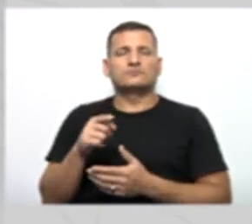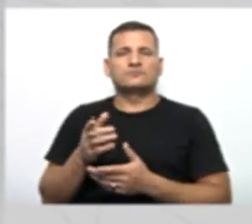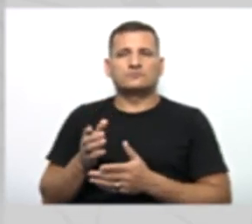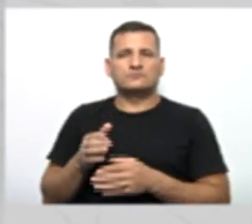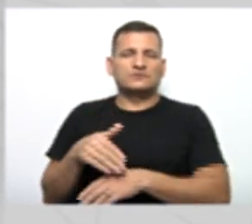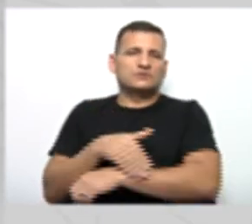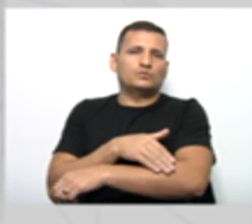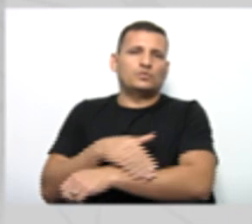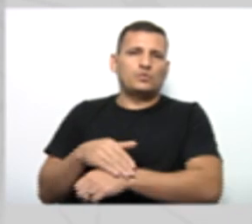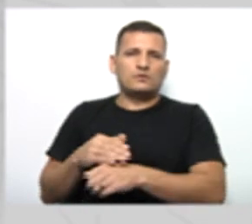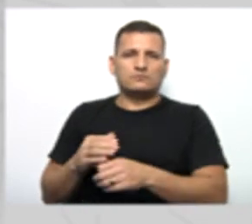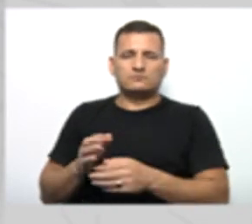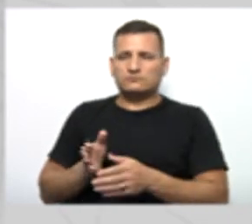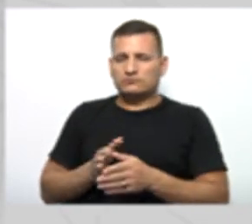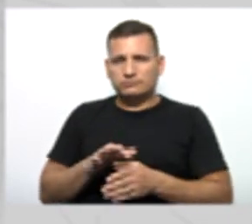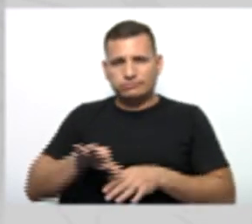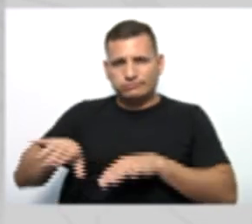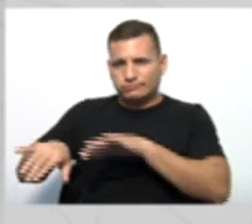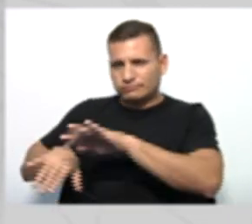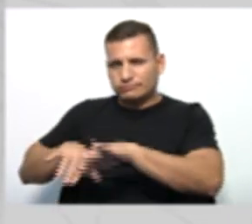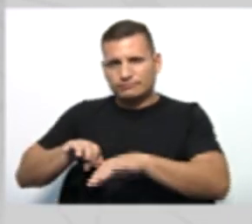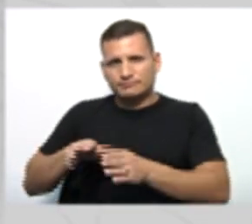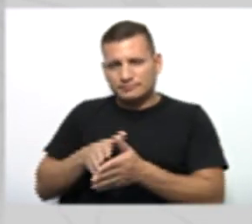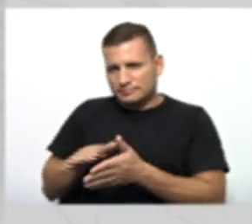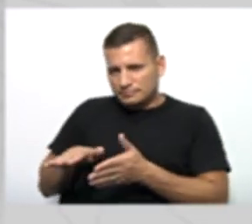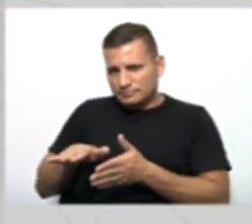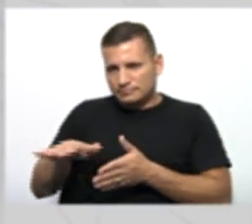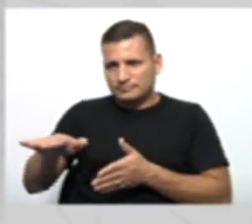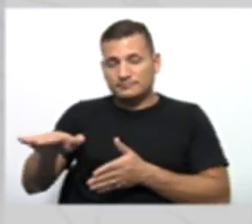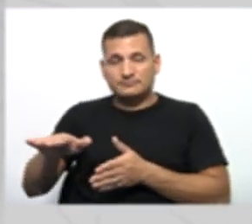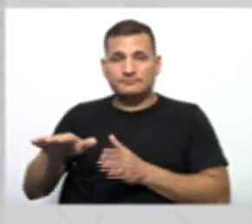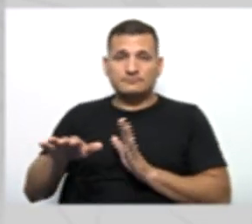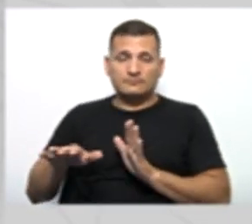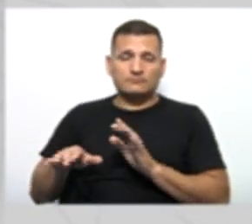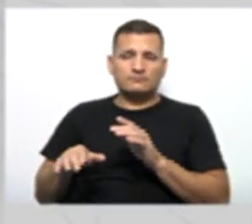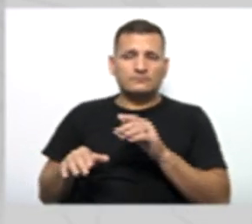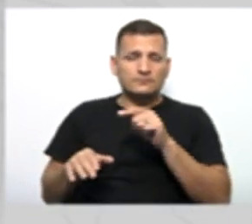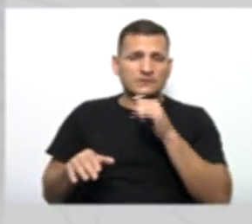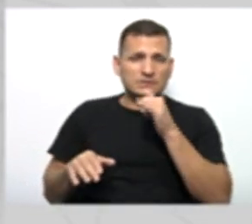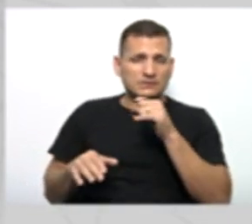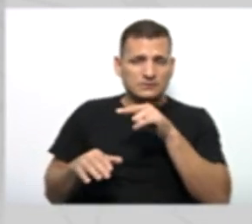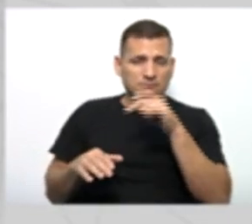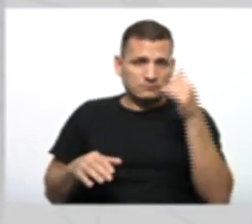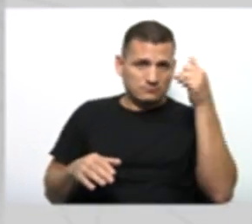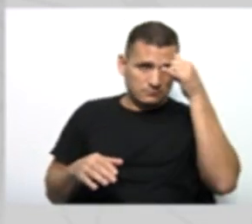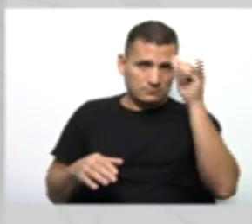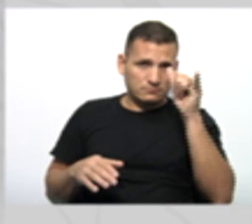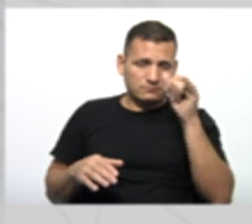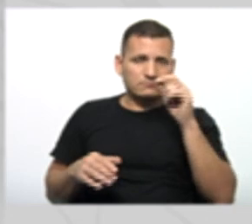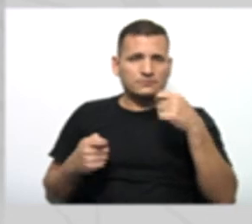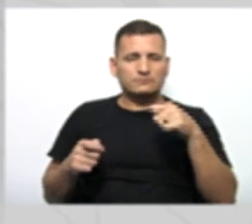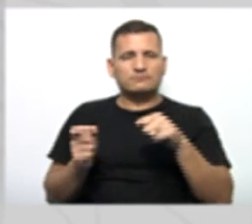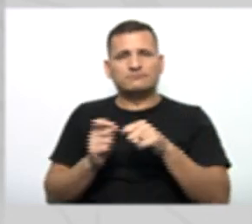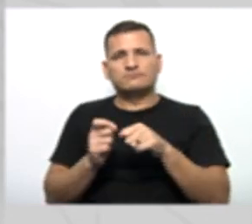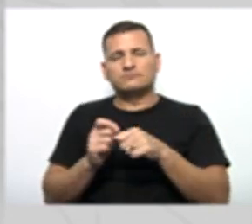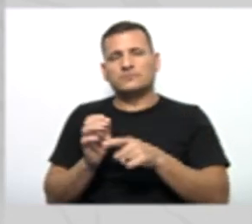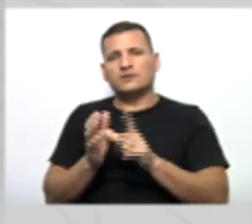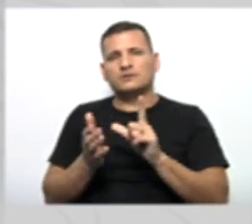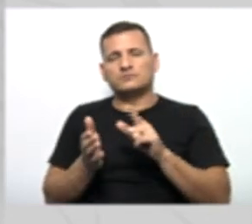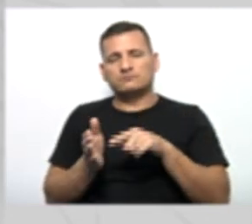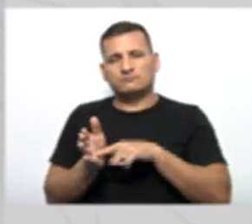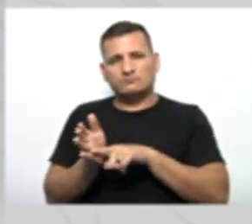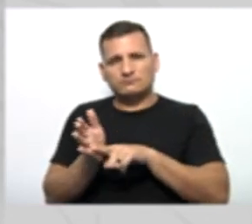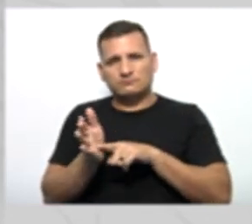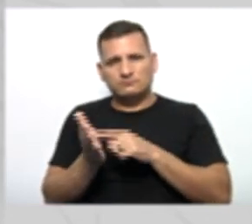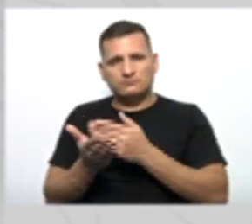estradas. Então, para que isso não venha acontecer, nós temos que fazer esse estudo. Porque o meio